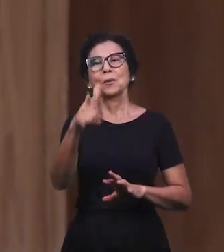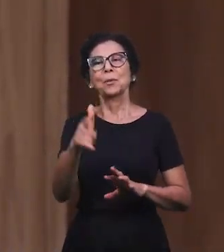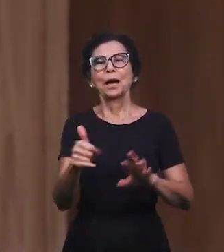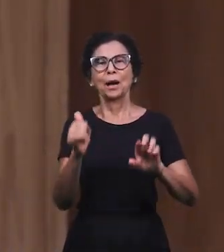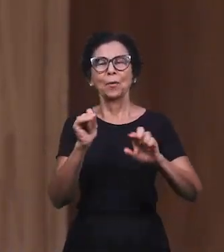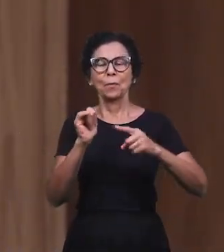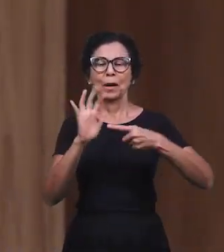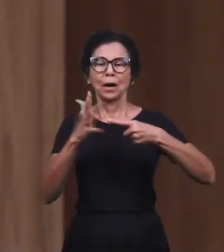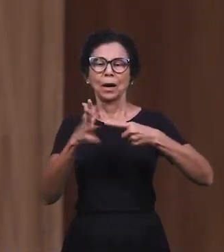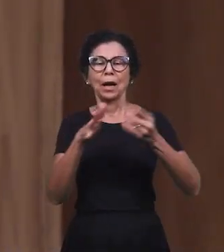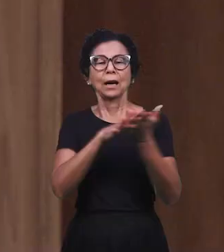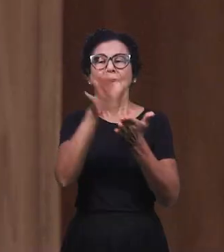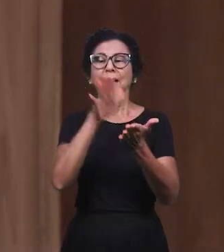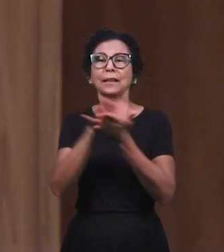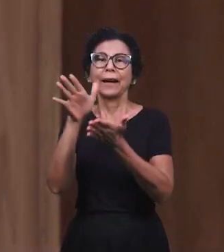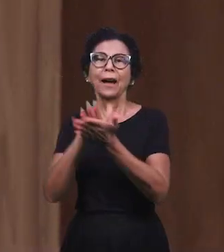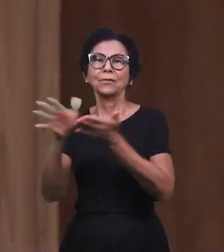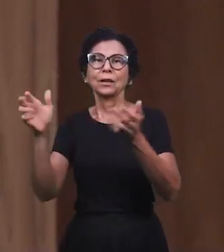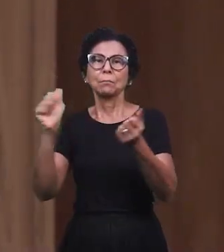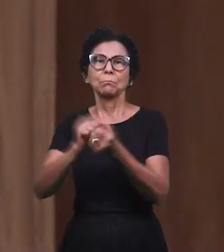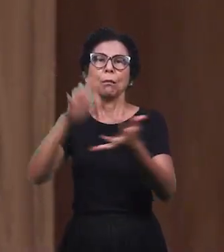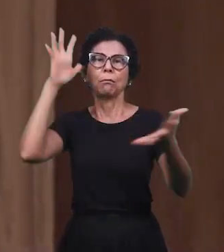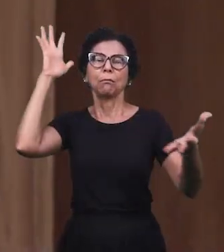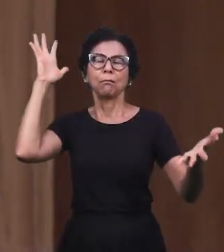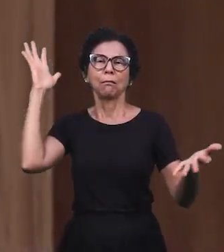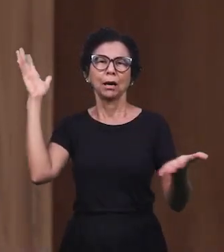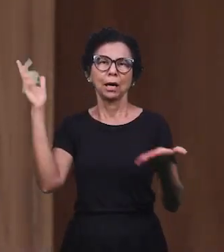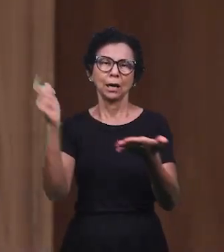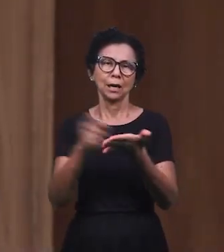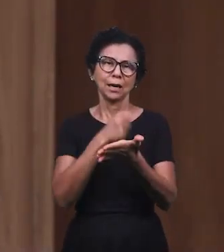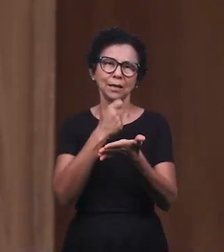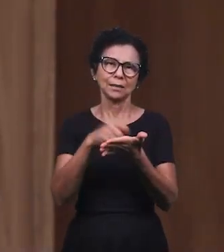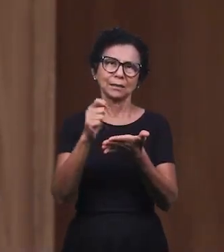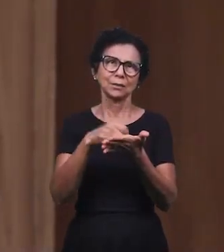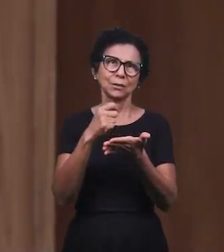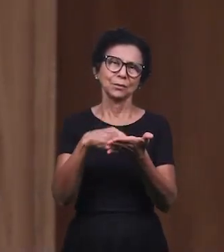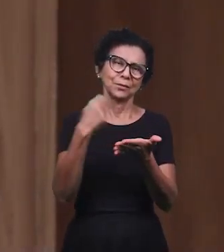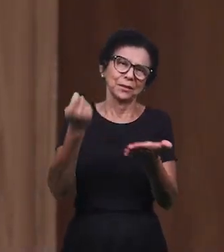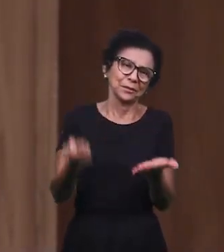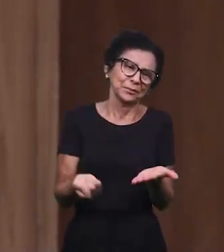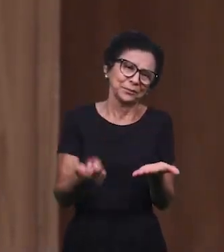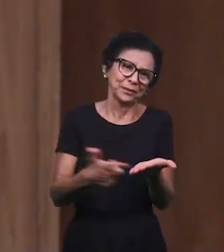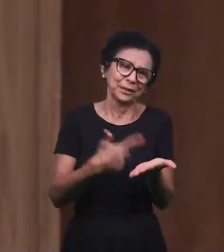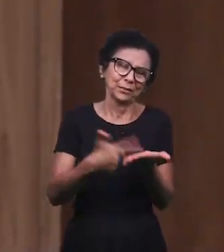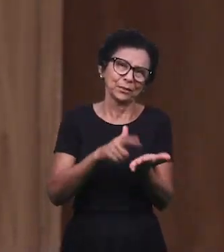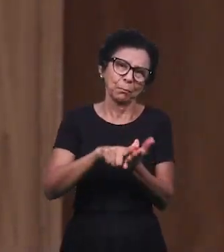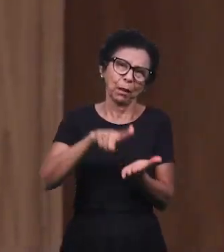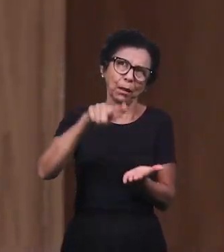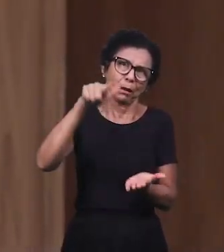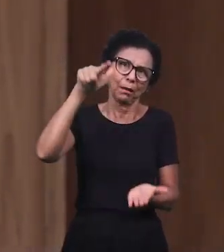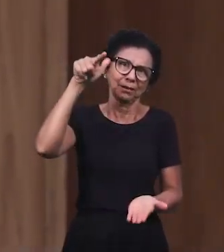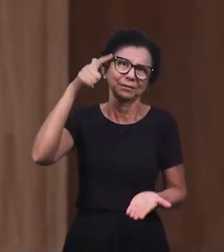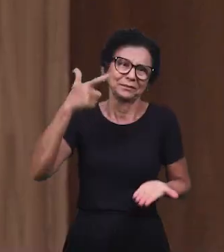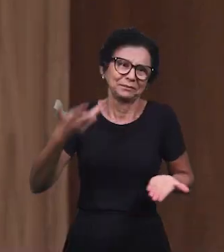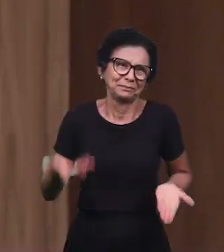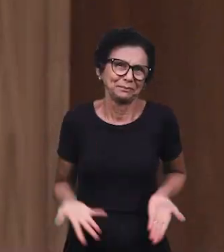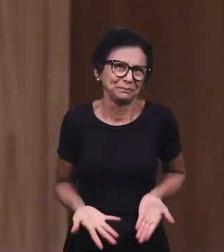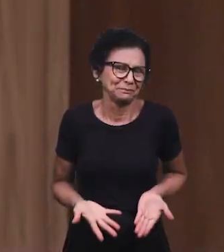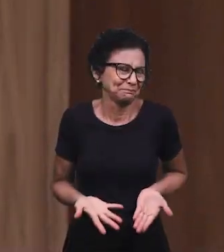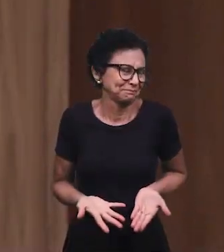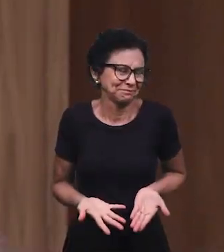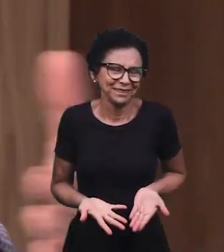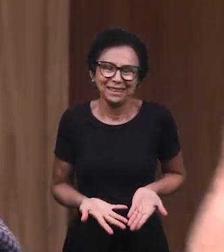escreveu 30 volumes de uma enciclopédia, não é? Então, é algo assim absolutamente